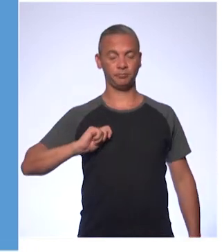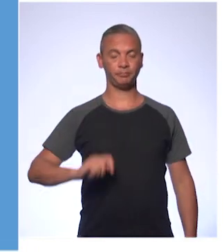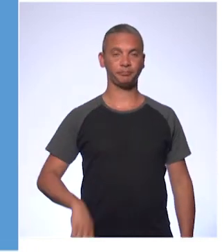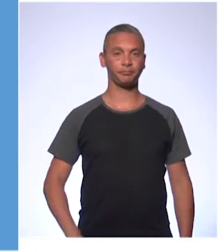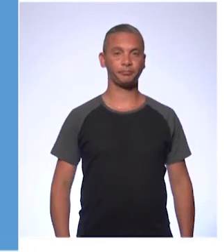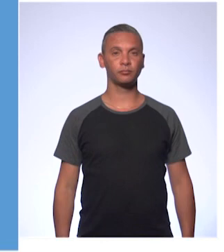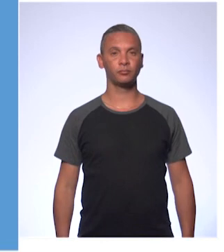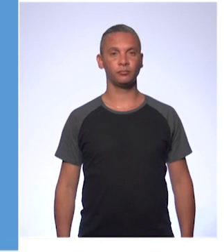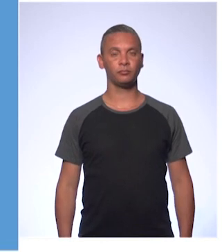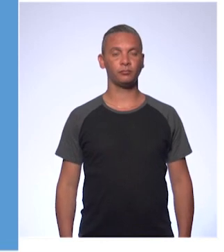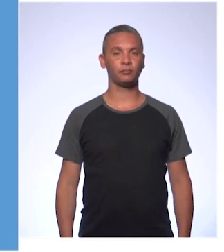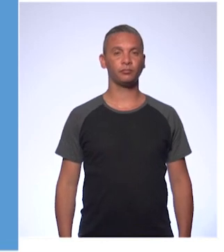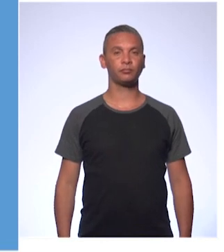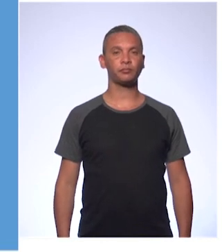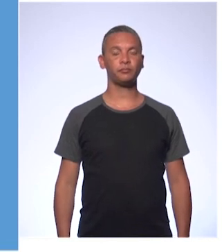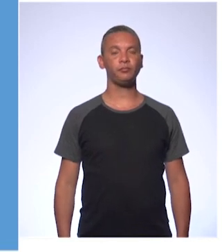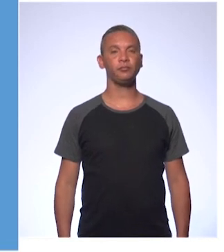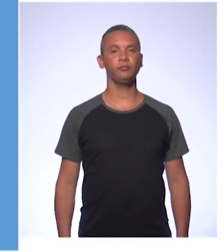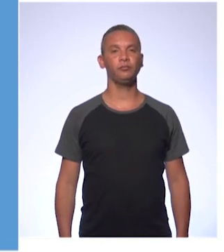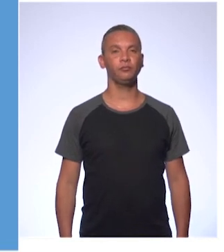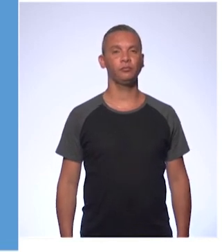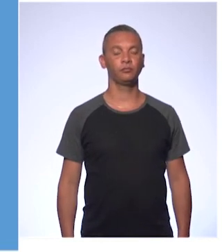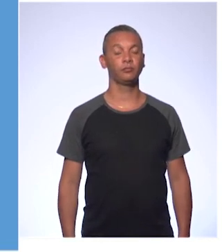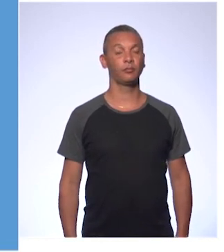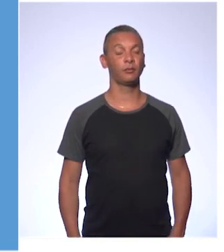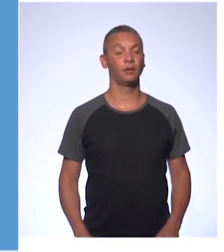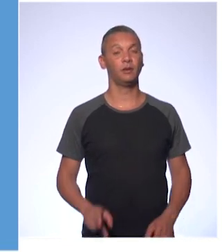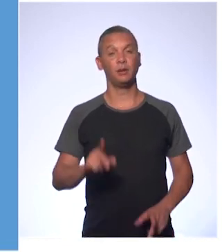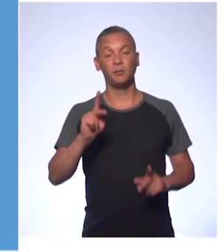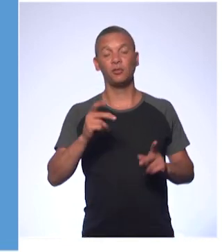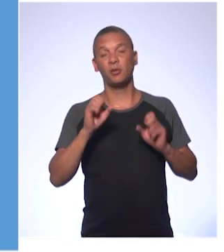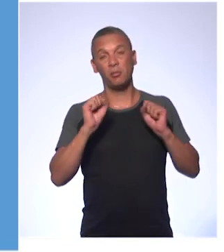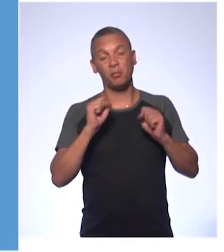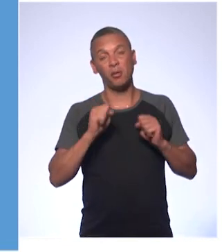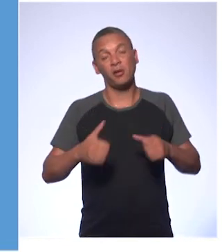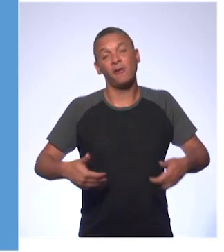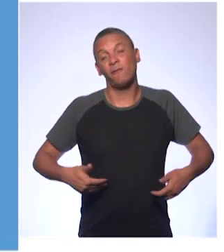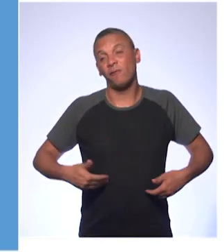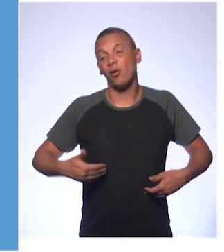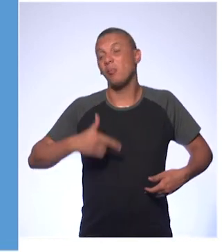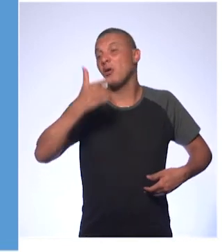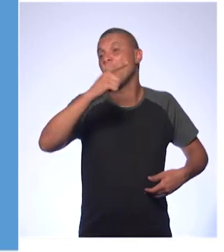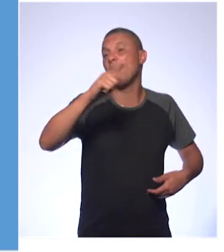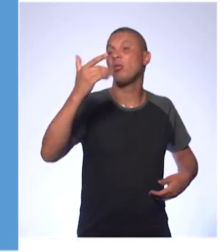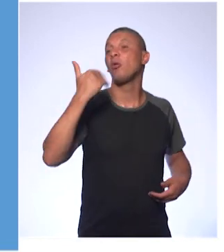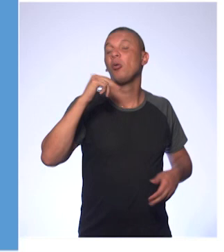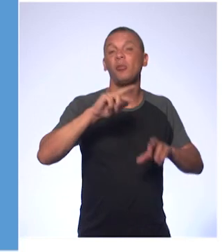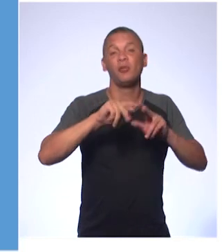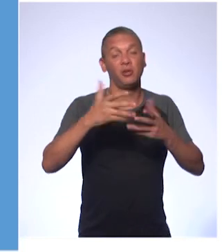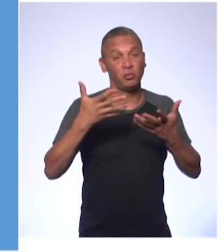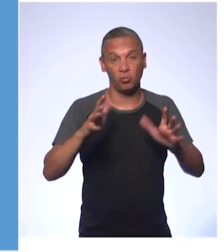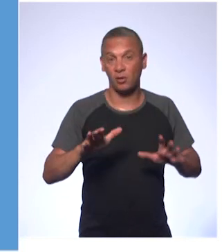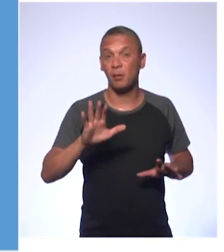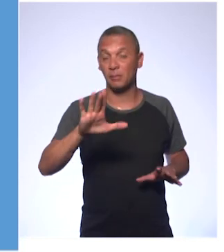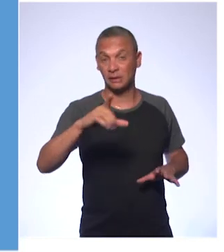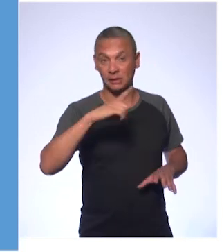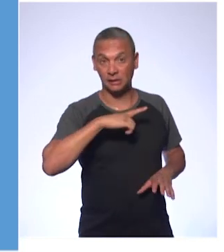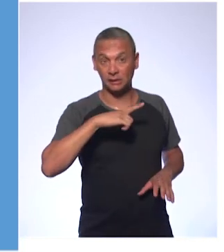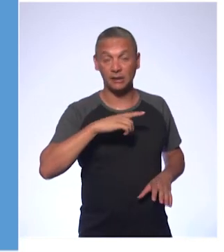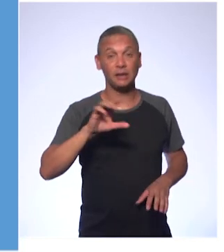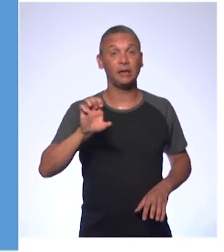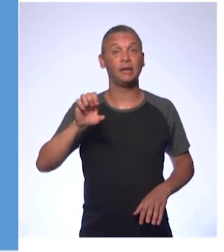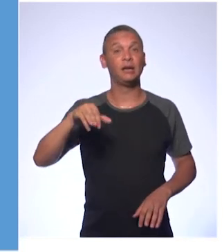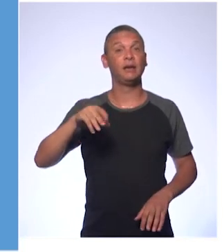hambre se há empanadas, isto é, as pessoas podem até ficar com fome com outras comidas, não querer comer outras comidas, mas se tem